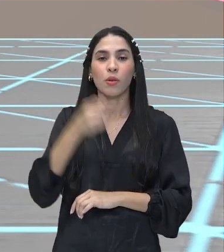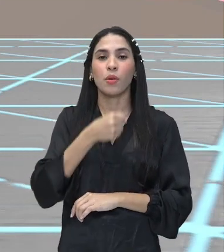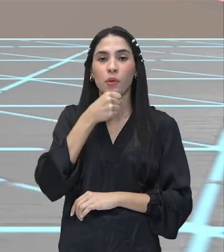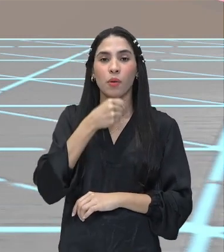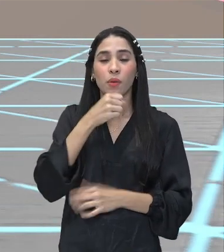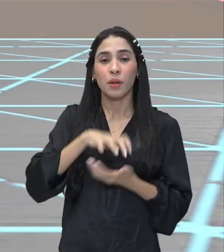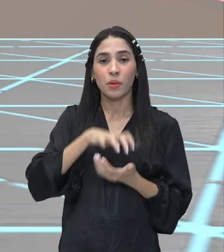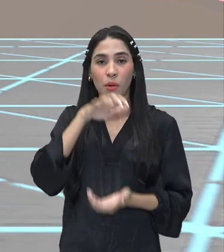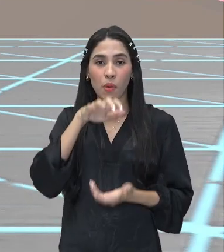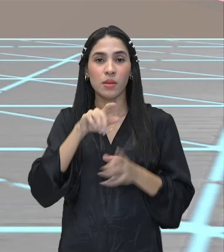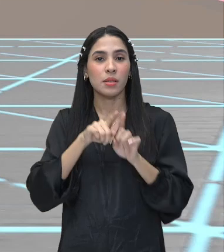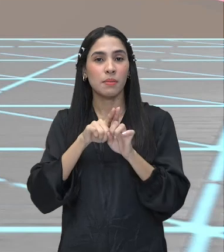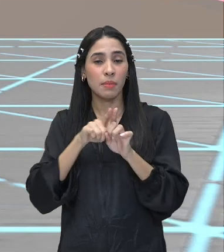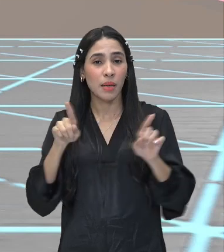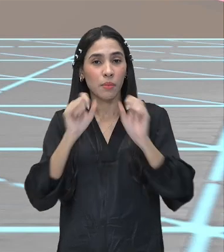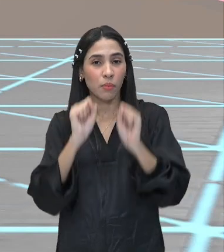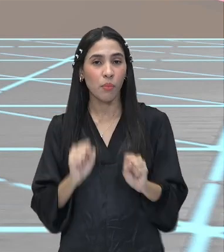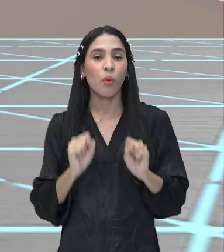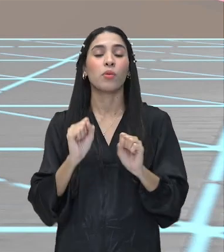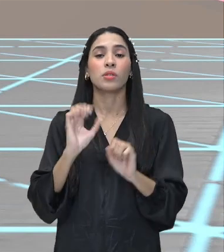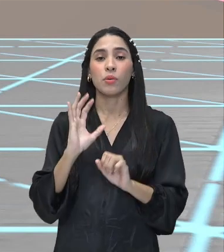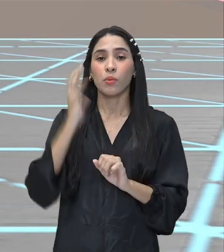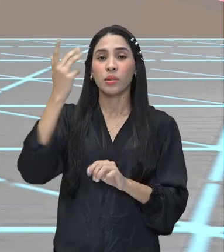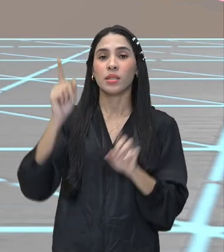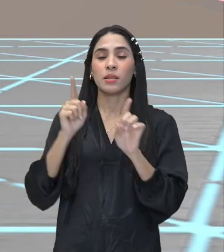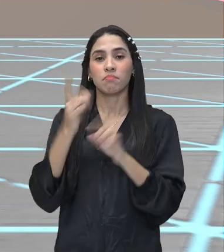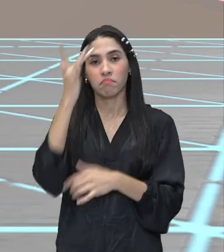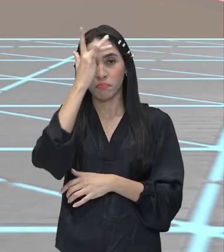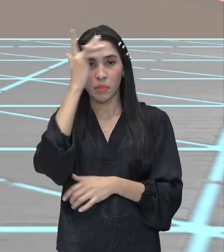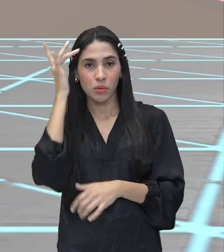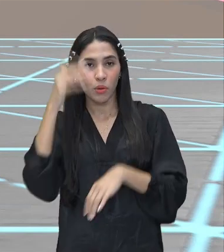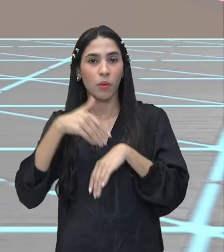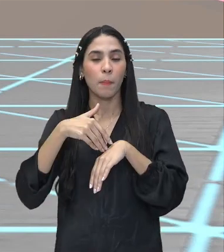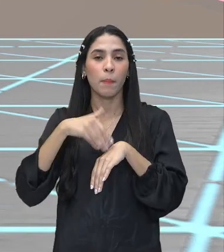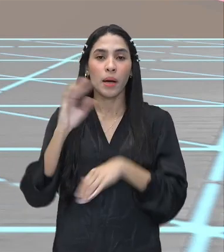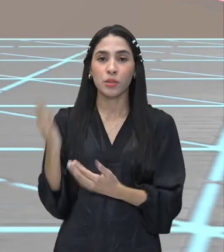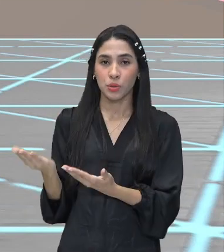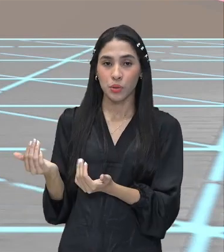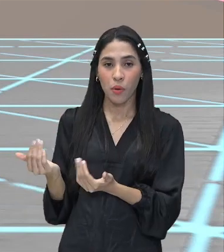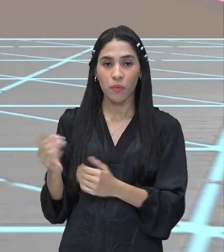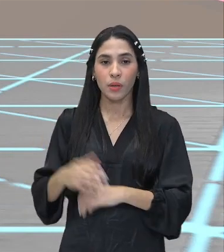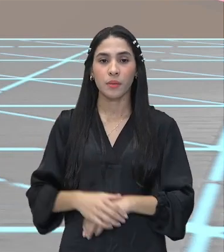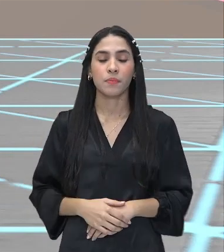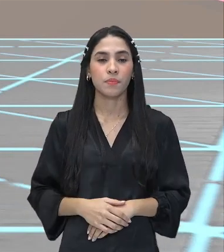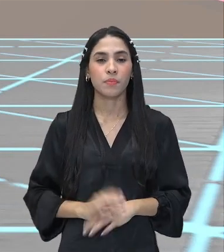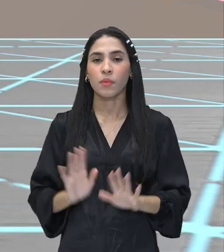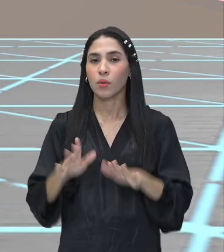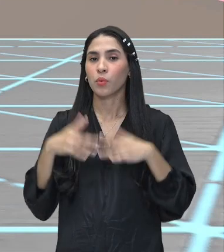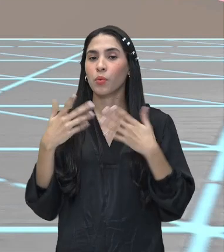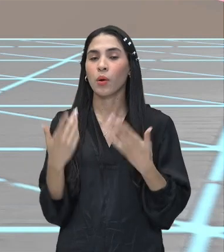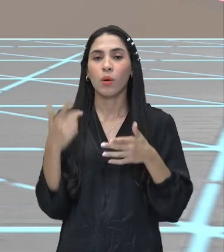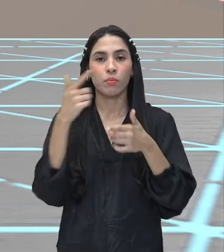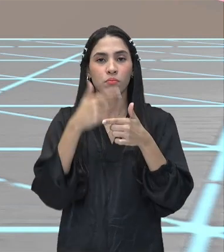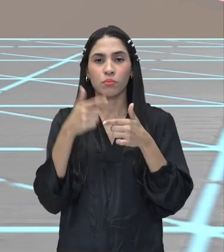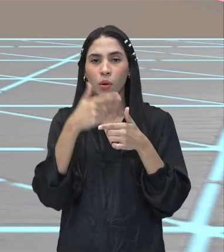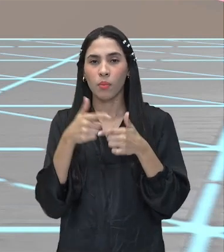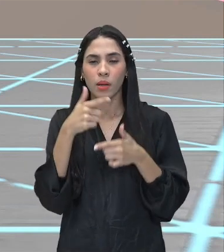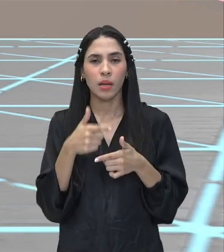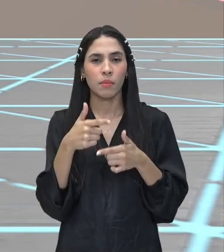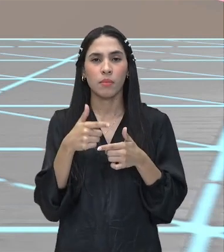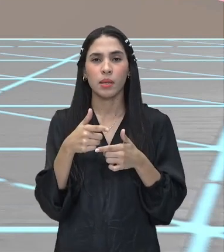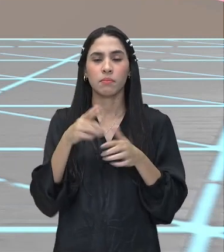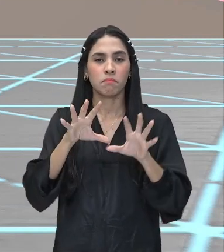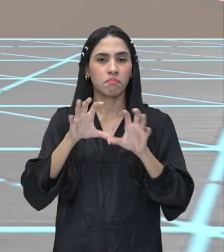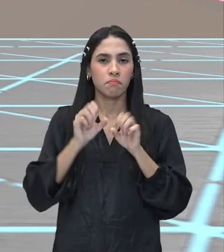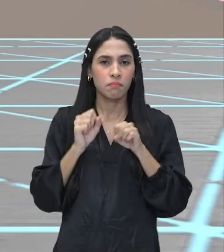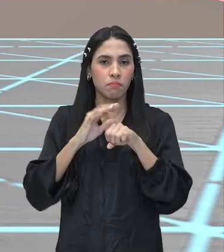idosas, mas pode também surgir em pacientes aí mais jovens. né? E quais são os sintomas que uma pessoa com